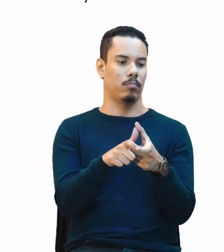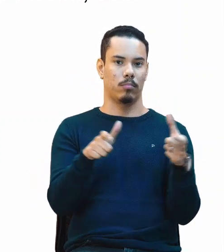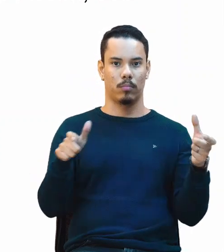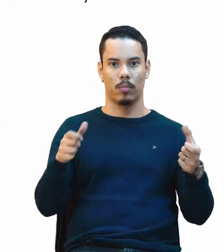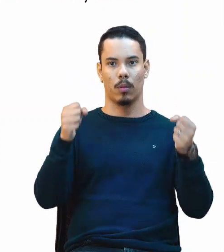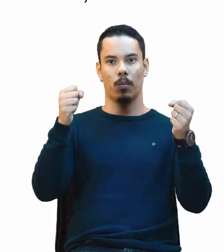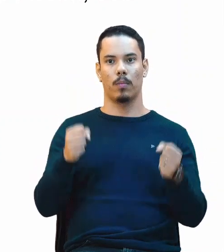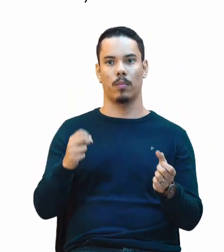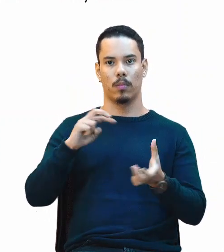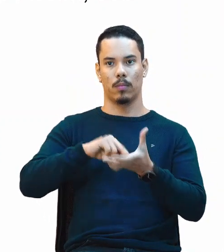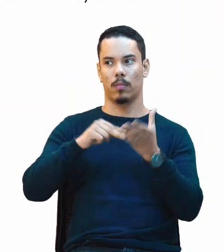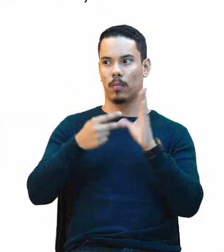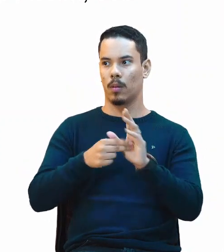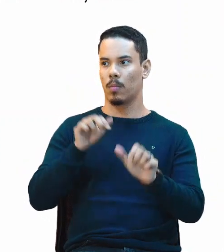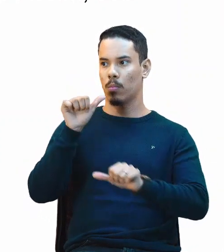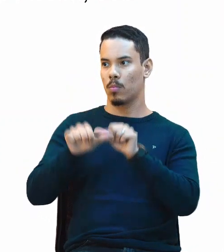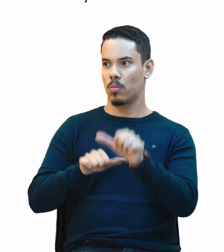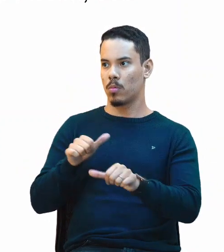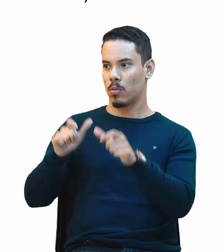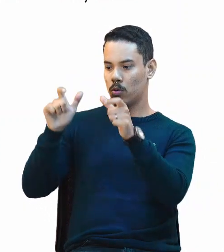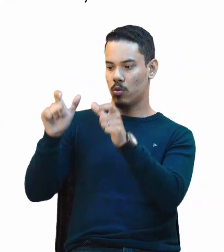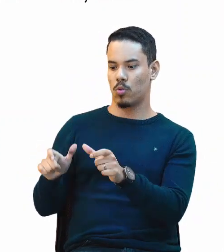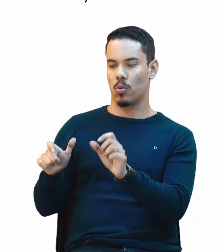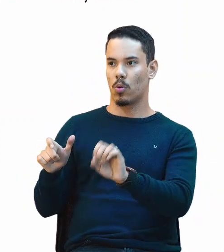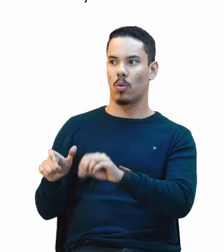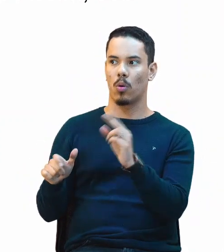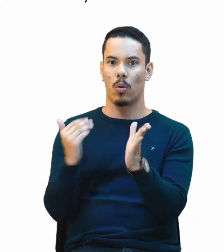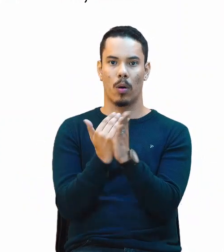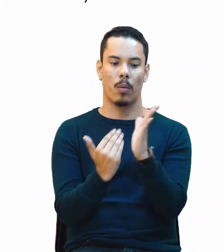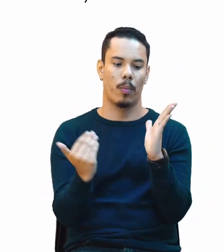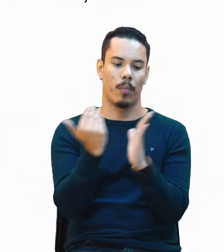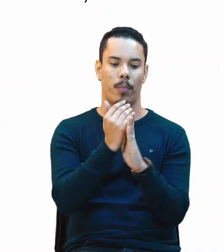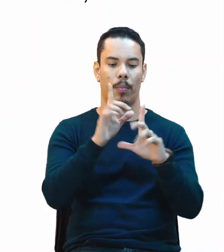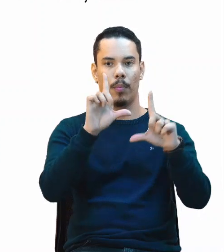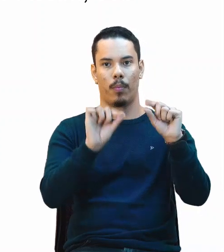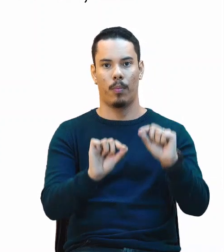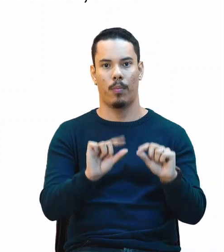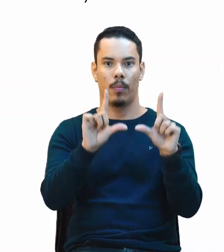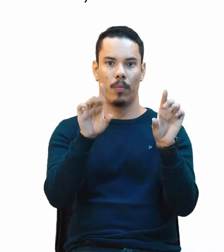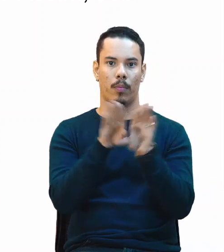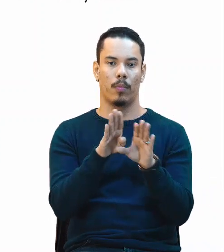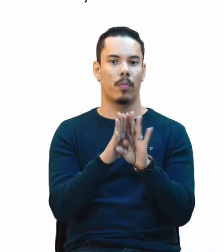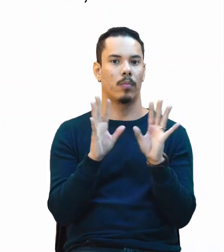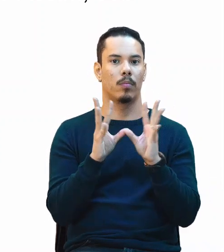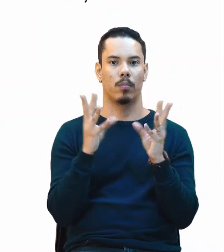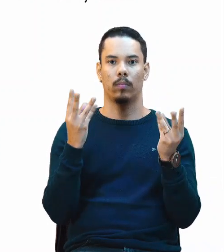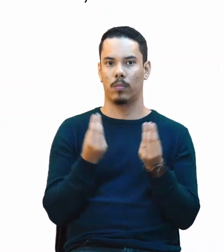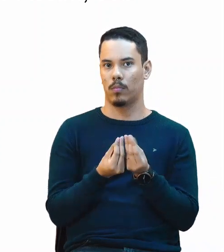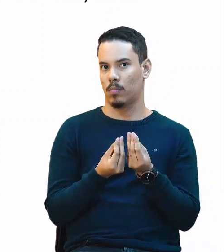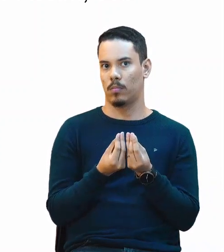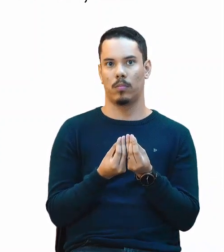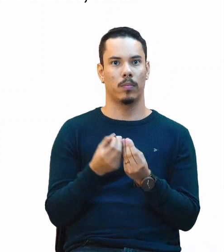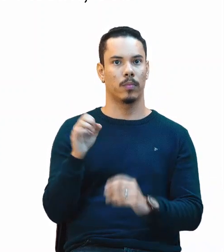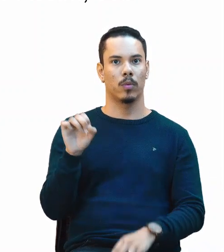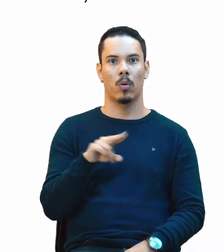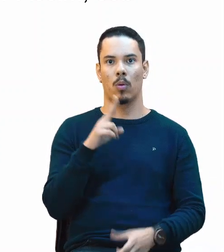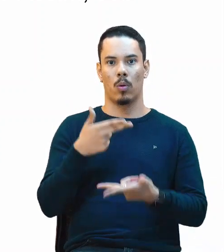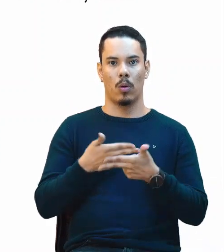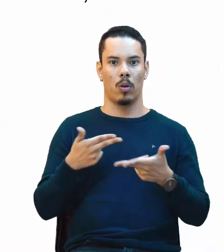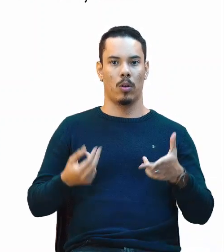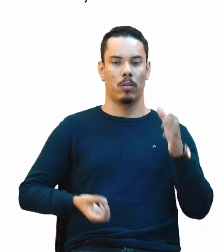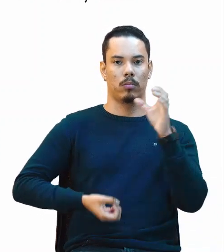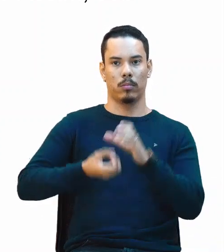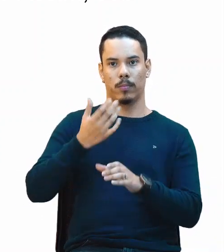significar mudança de lugar, aumento, diminuição, qualquer alteração substancial, alguma coisa gerada